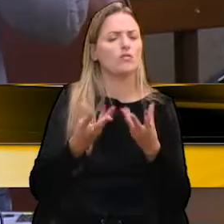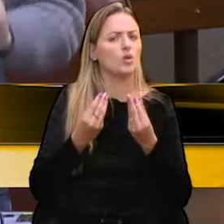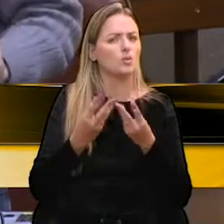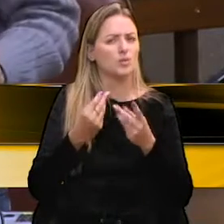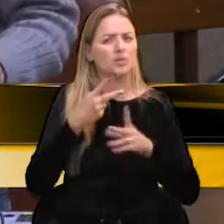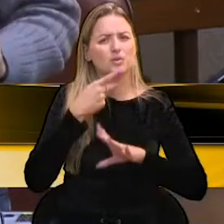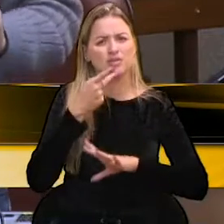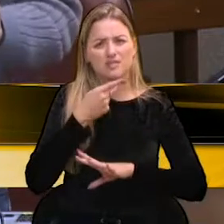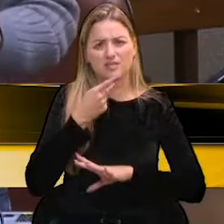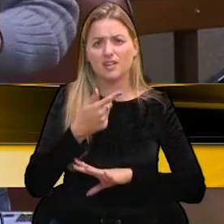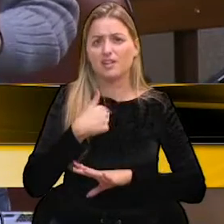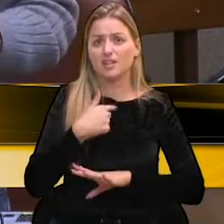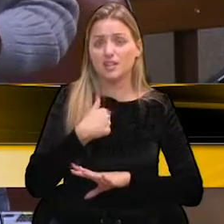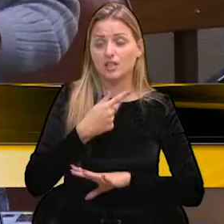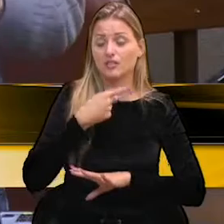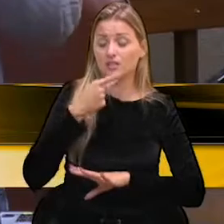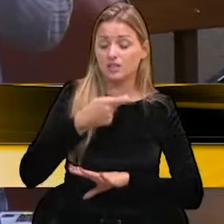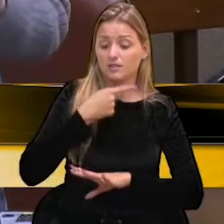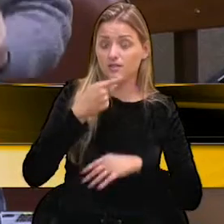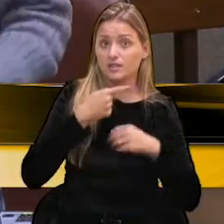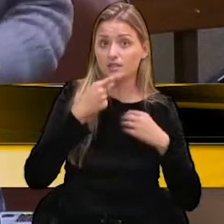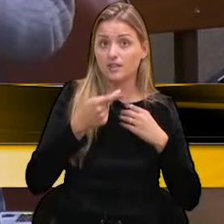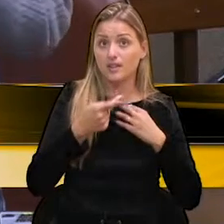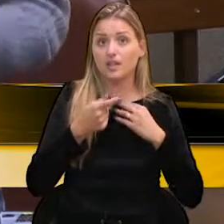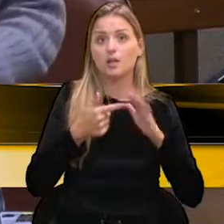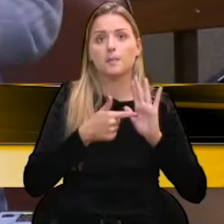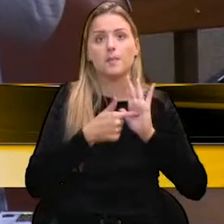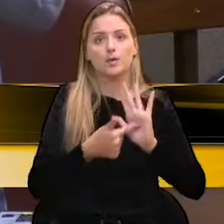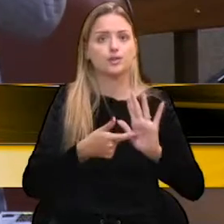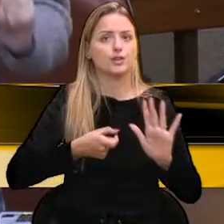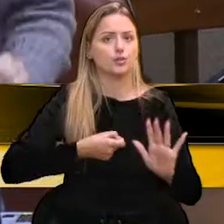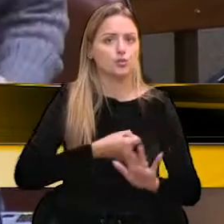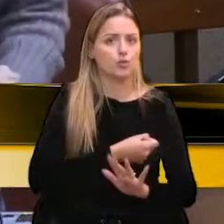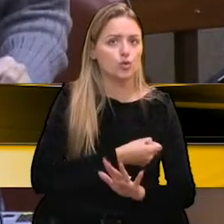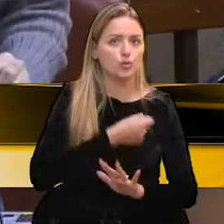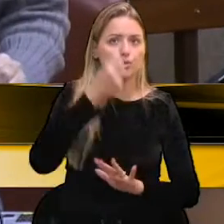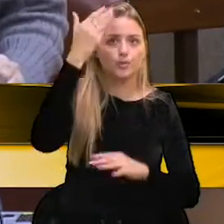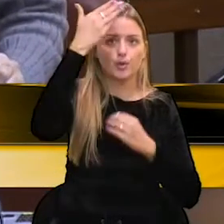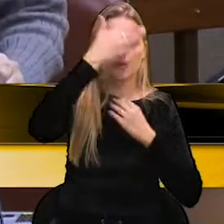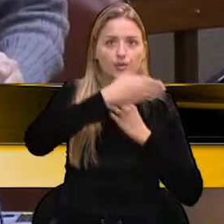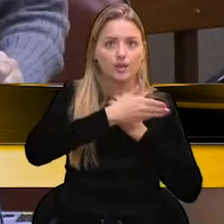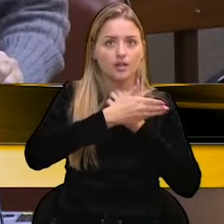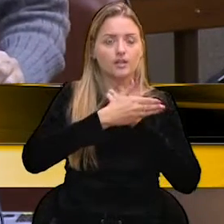vezes manifestei aqui na Câmara, apresentando dados, números e minha preocupação.